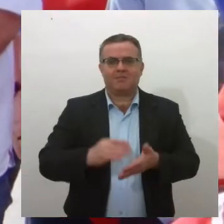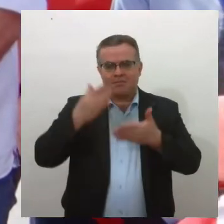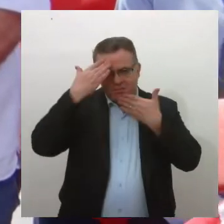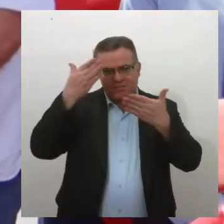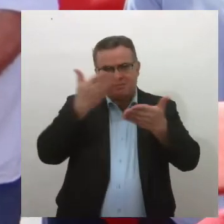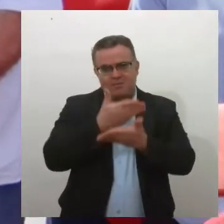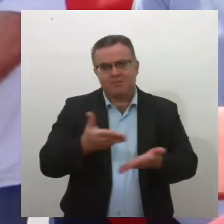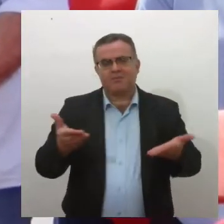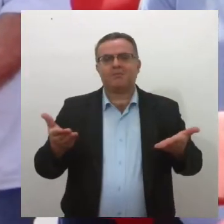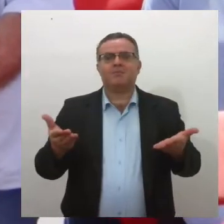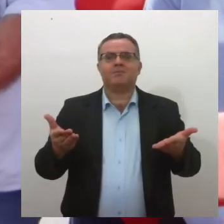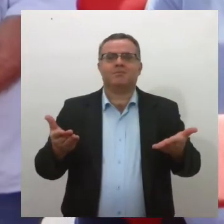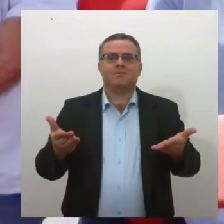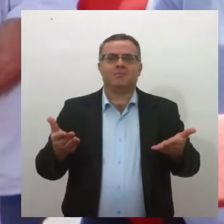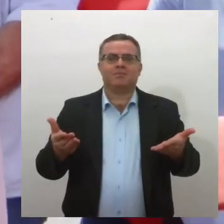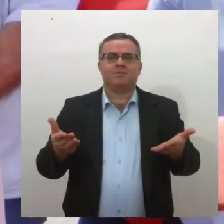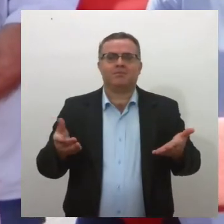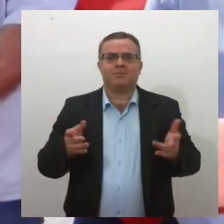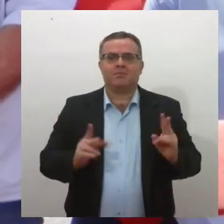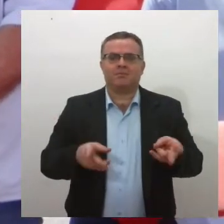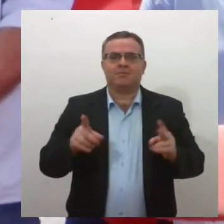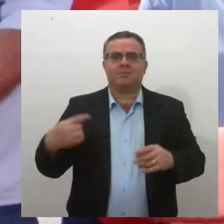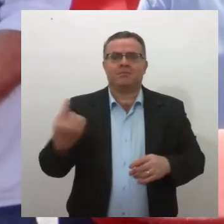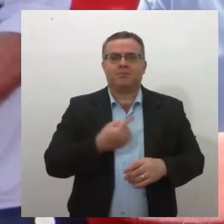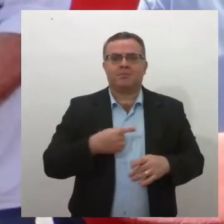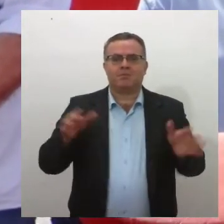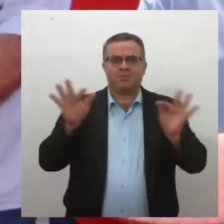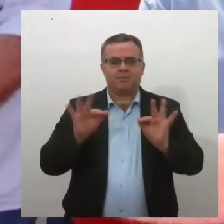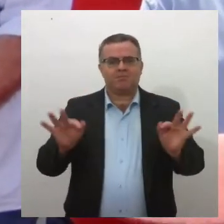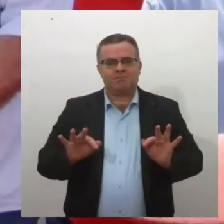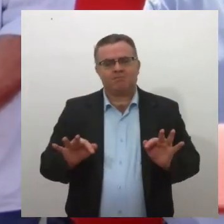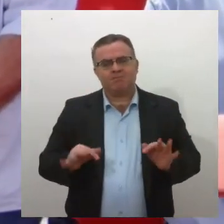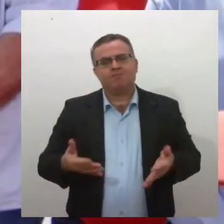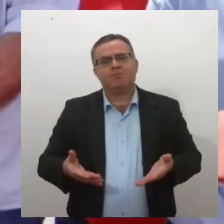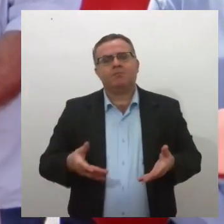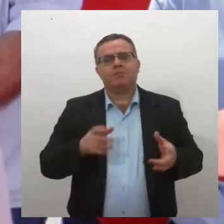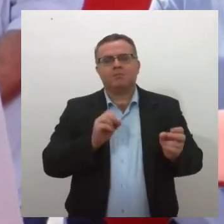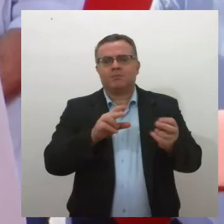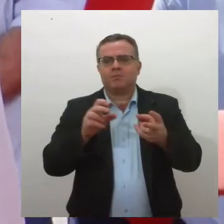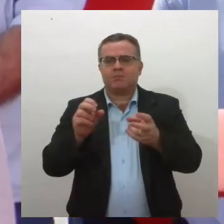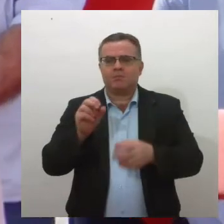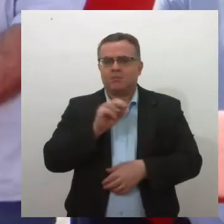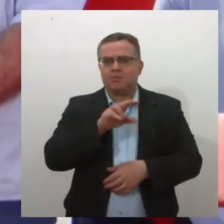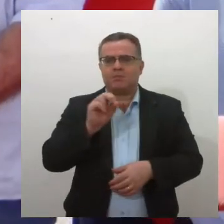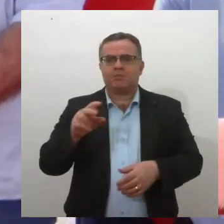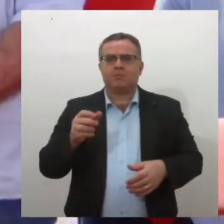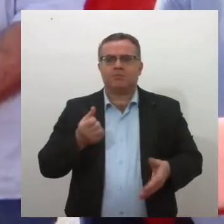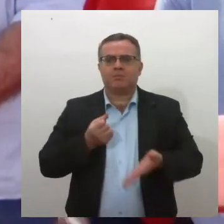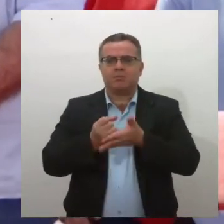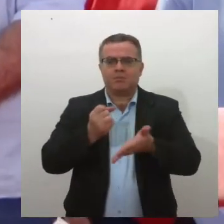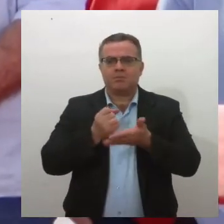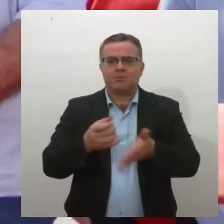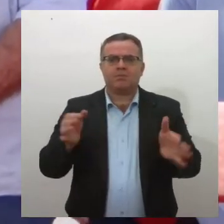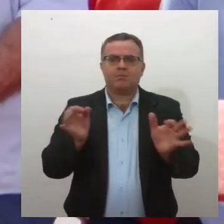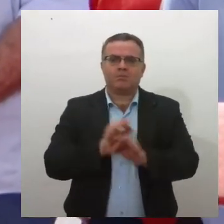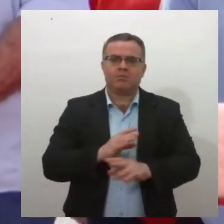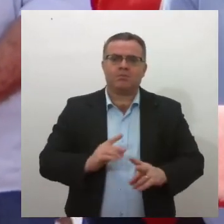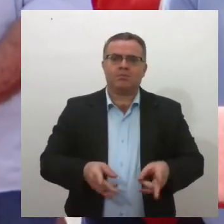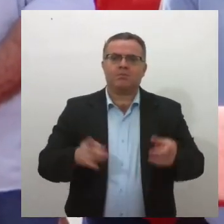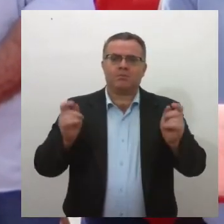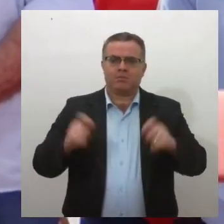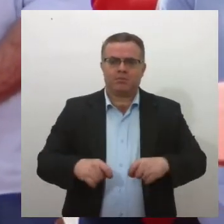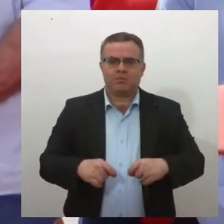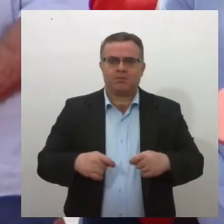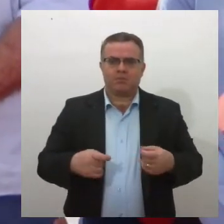vocês, e saibam que depender da gente, da família Moura, pode ter certeza, porque depender da gente, e a gente vai ter, se Deus quiser, a condição de voltar a ajudar